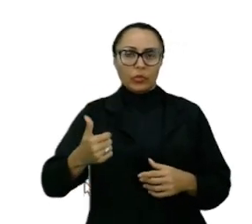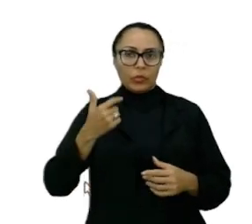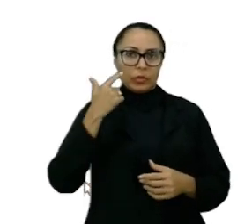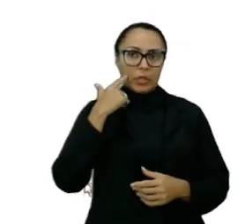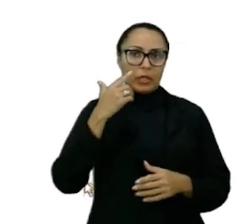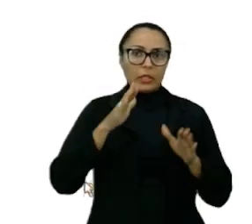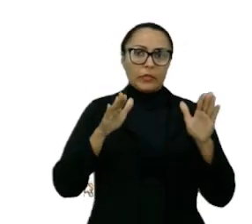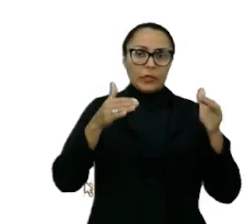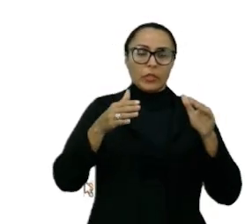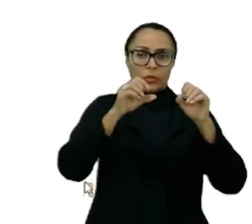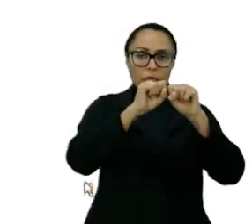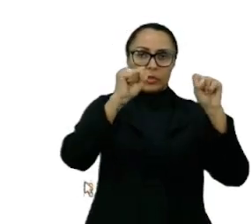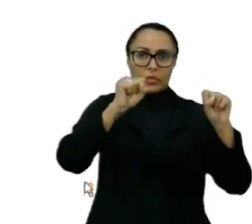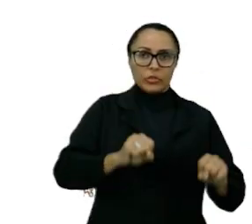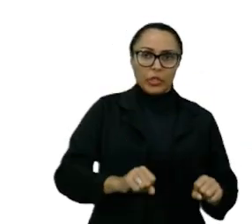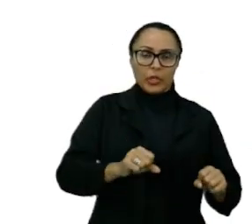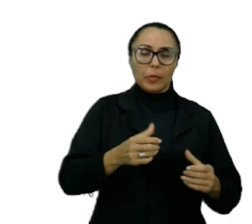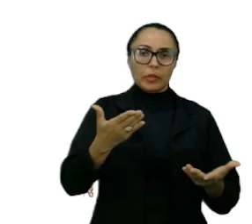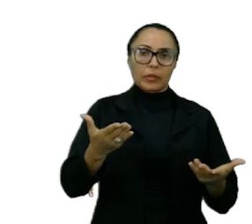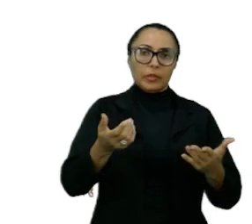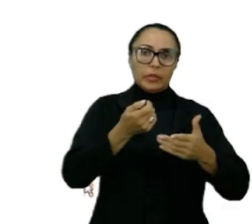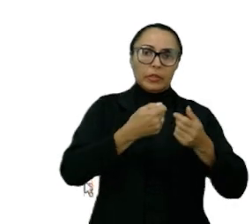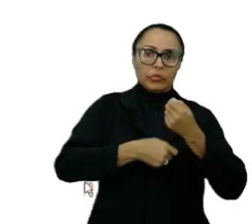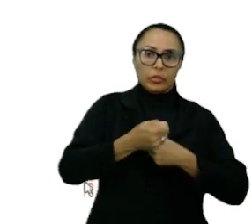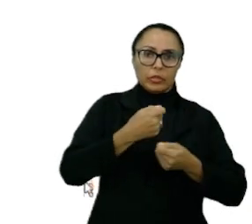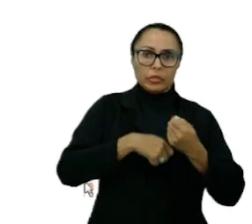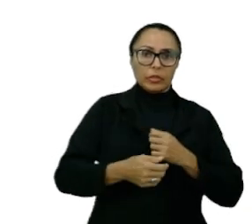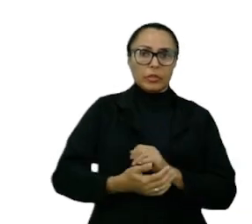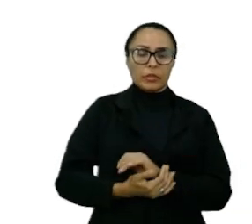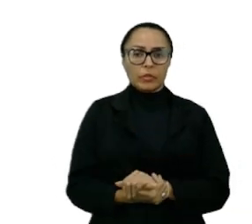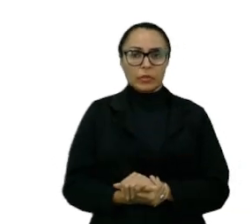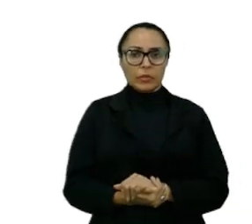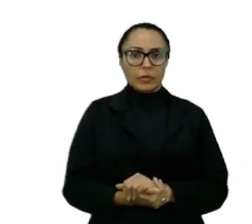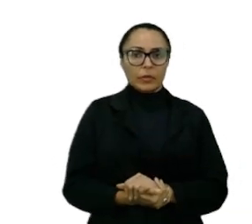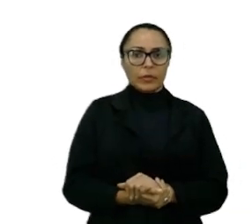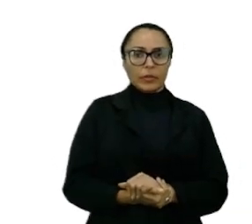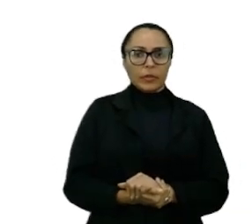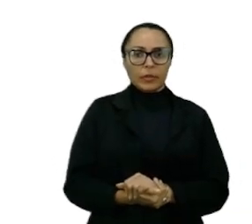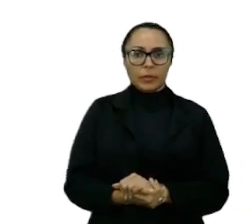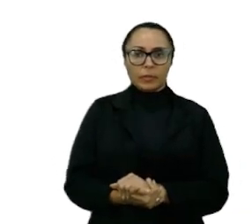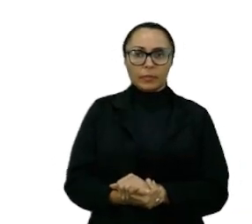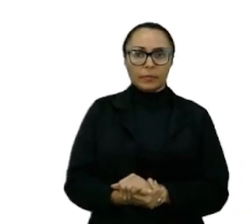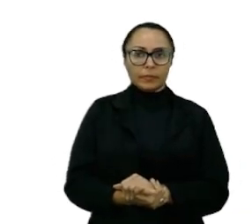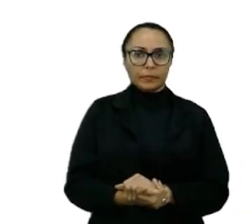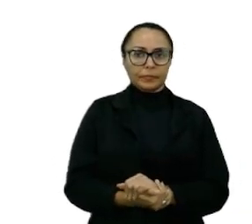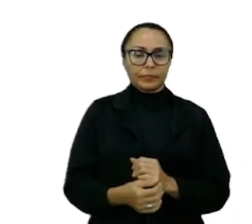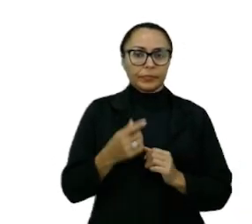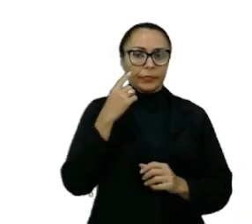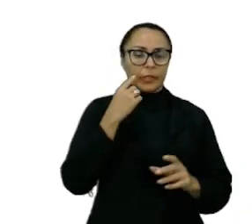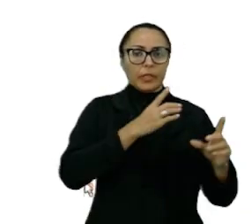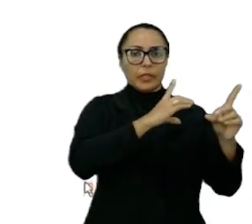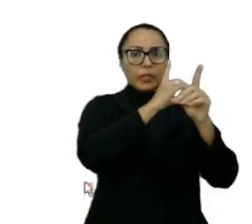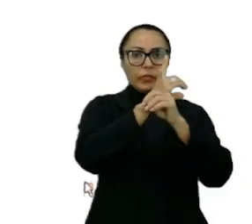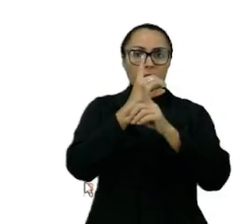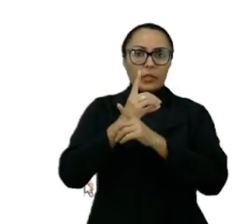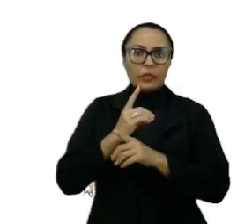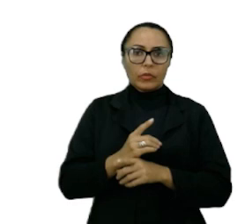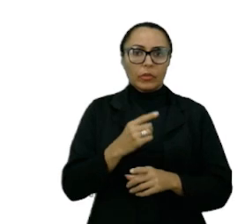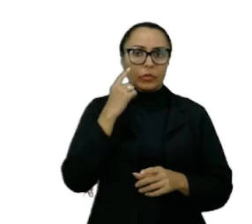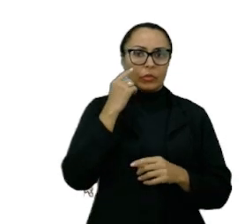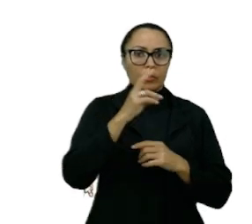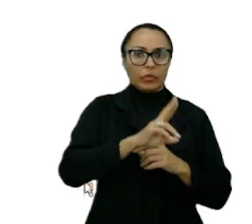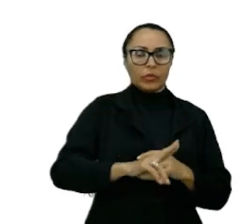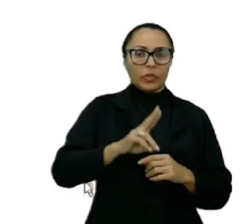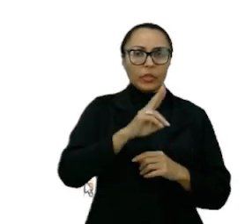auditorias de sistemas de gestão. O conteúdo relacionado é identificar pontos negativos